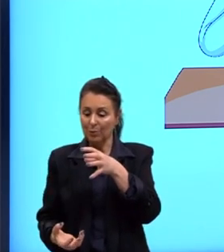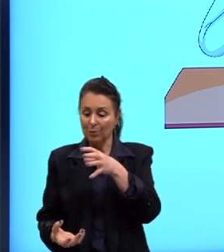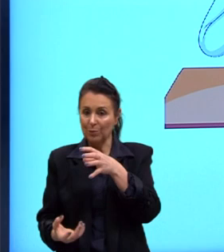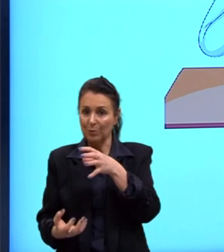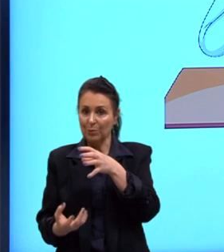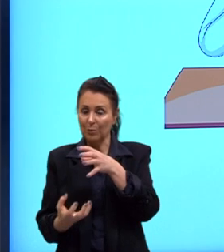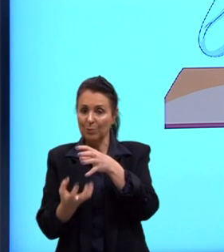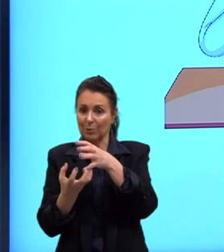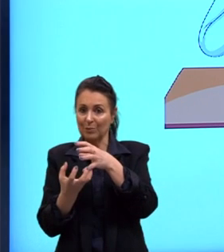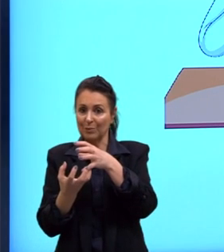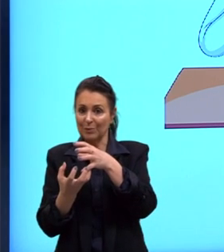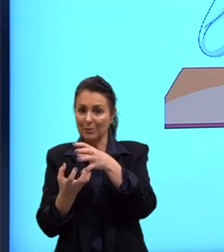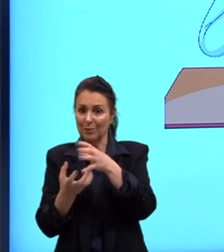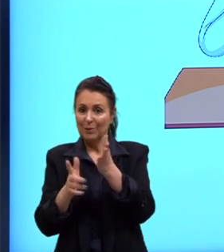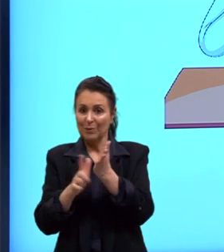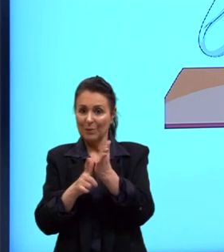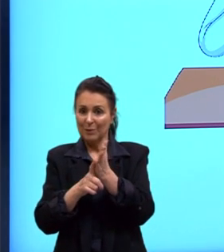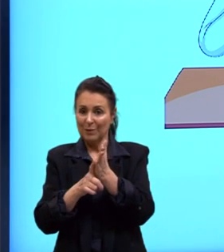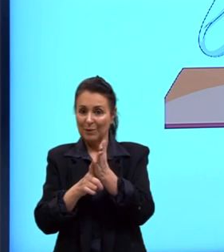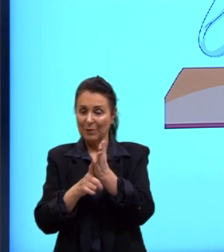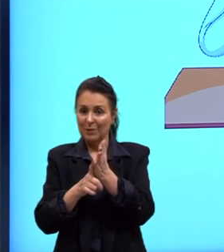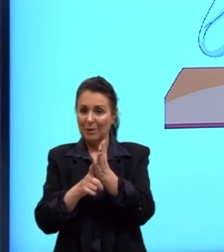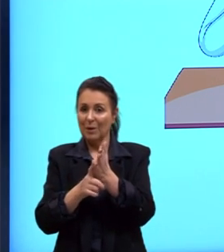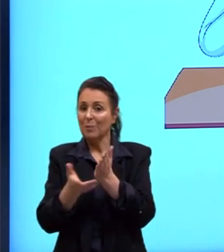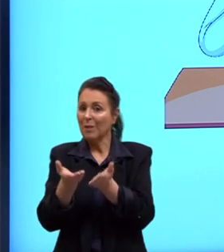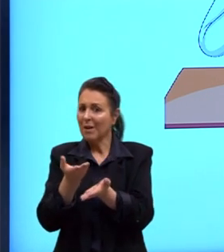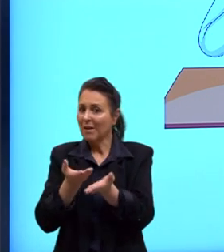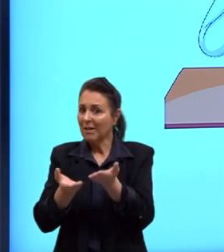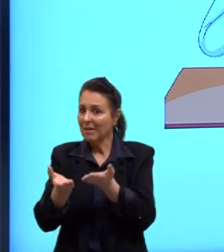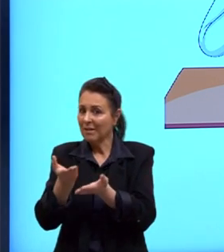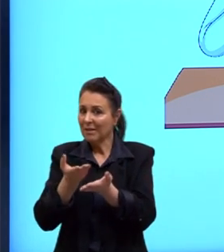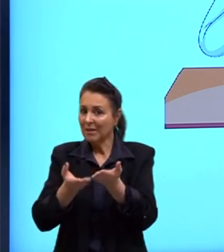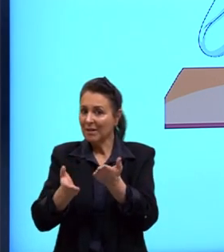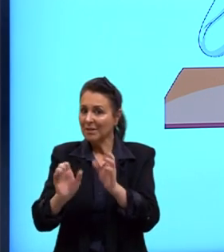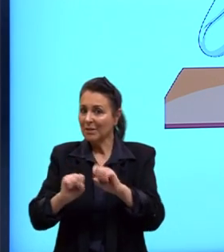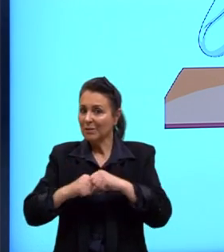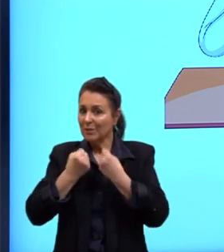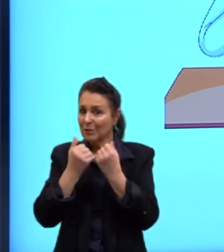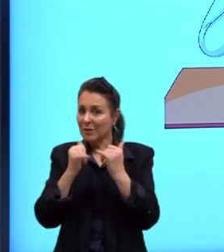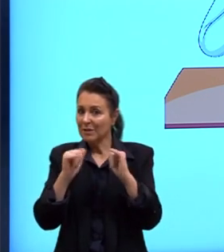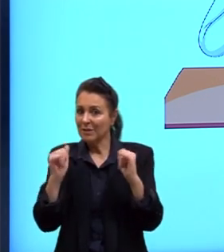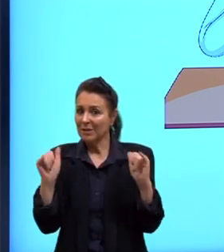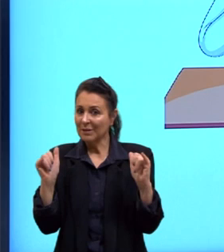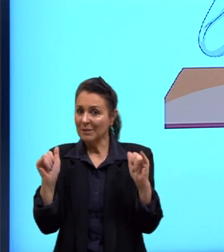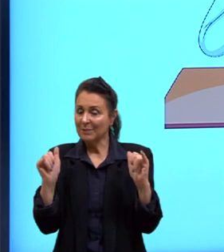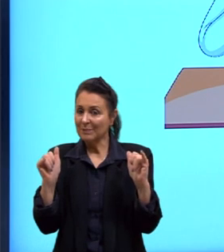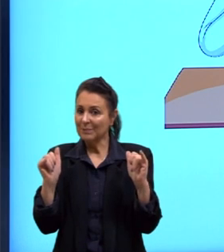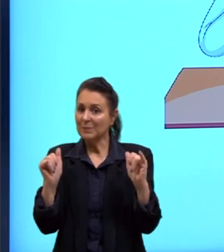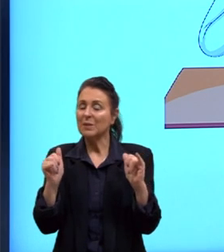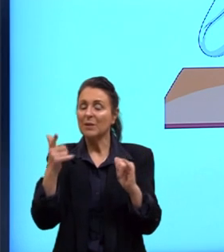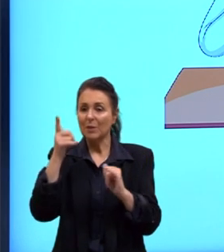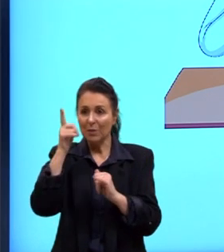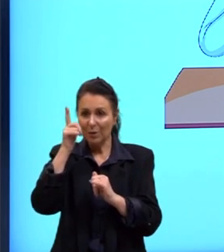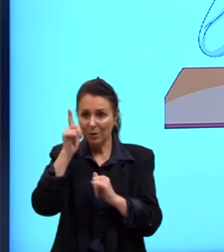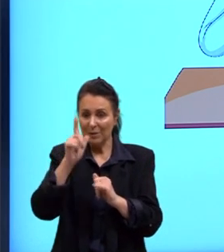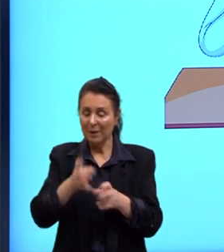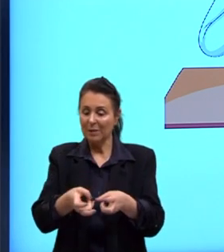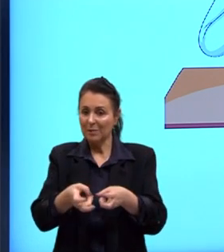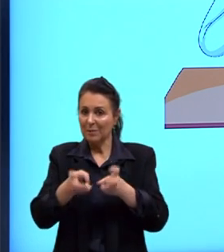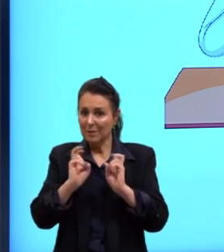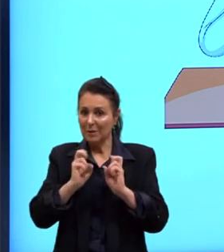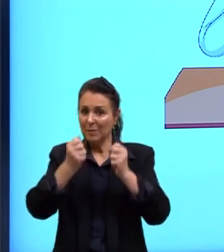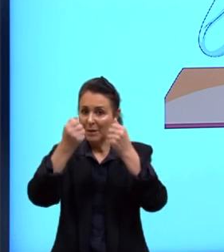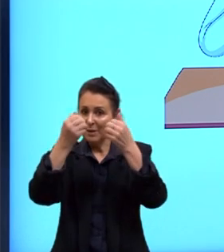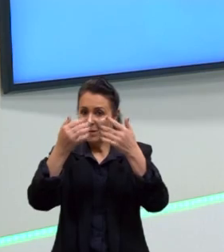balão Mas aqui então é o que uma interação entre forças elétricas tá então já consegue agora